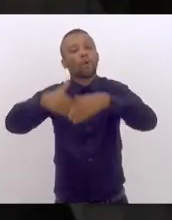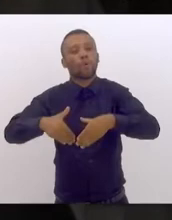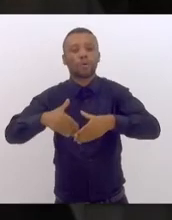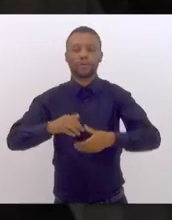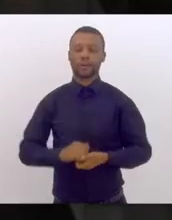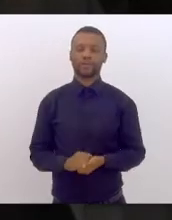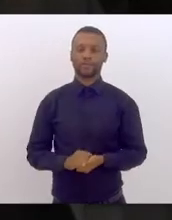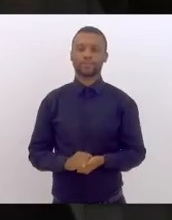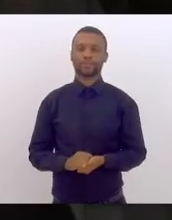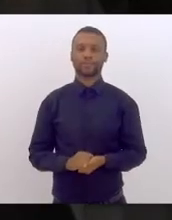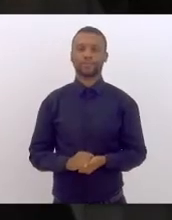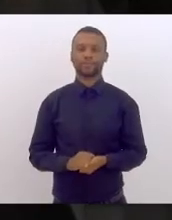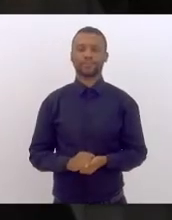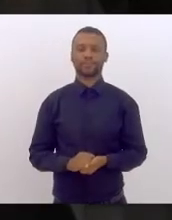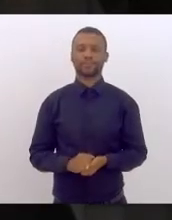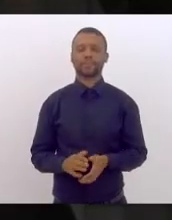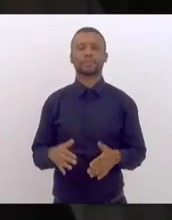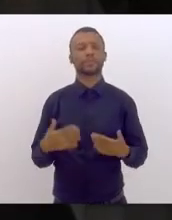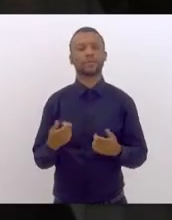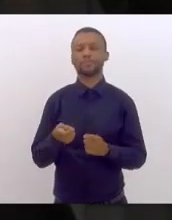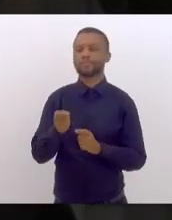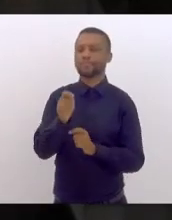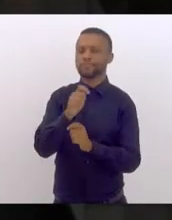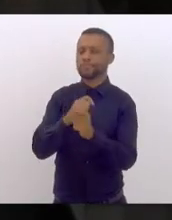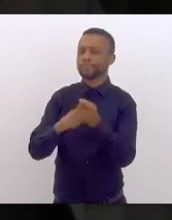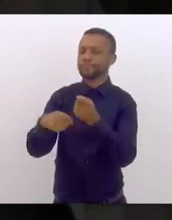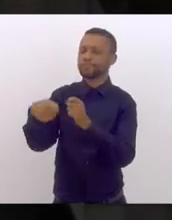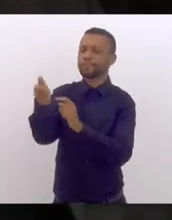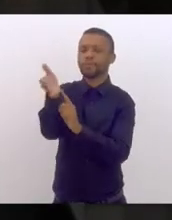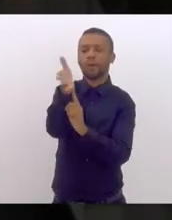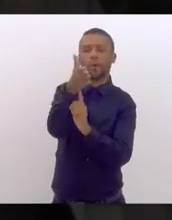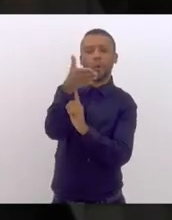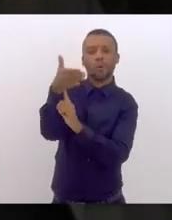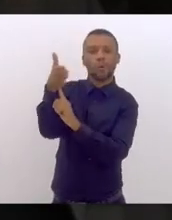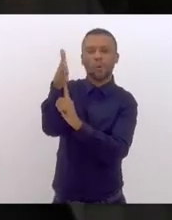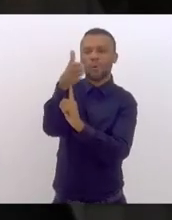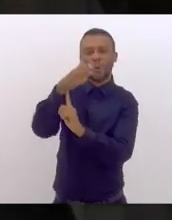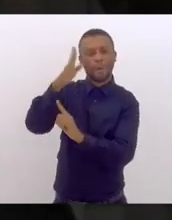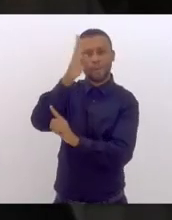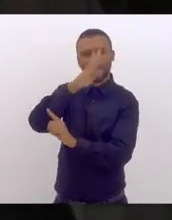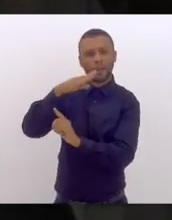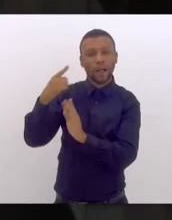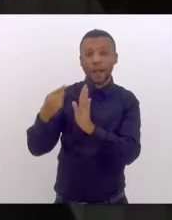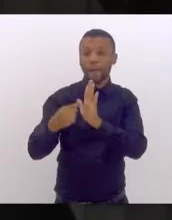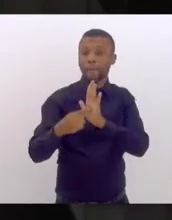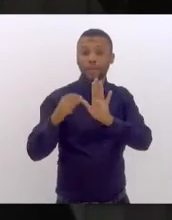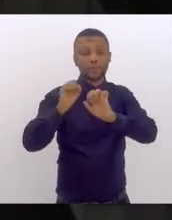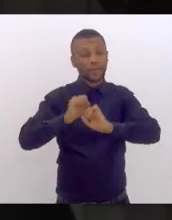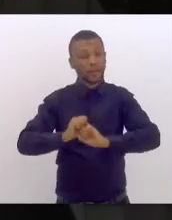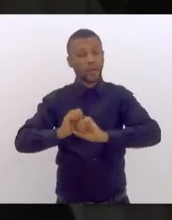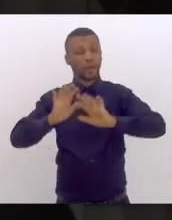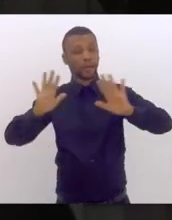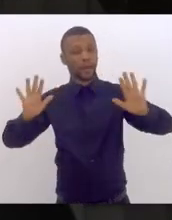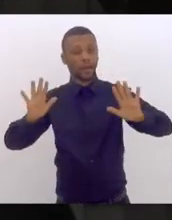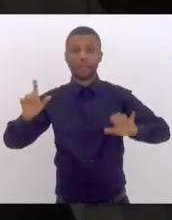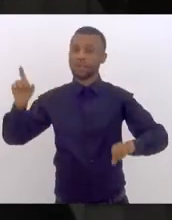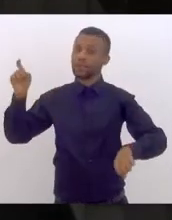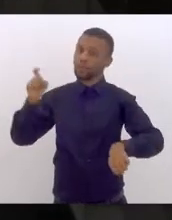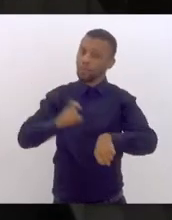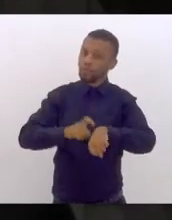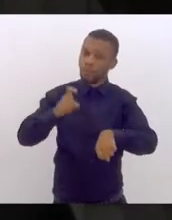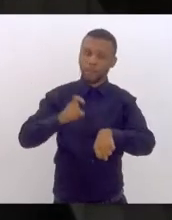e a bandeira brasileira ela é bastante Clara e quando